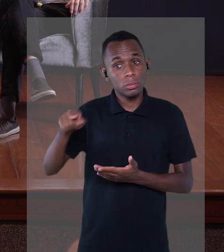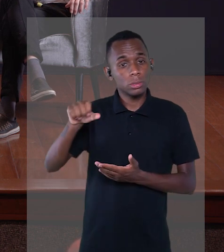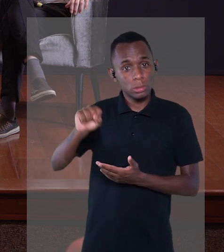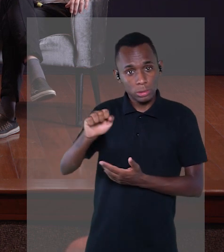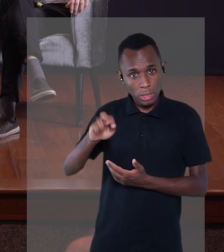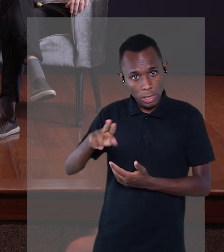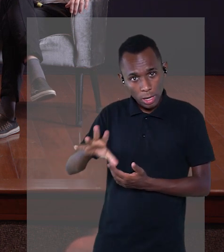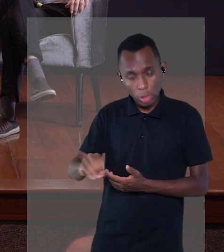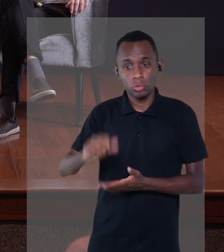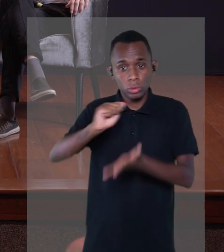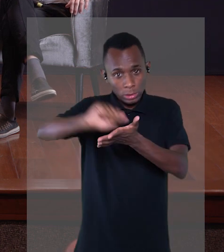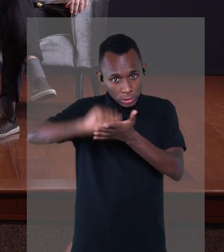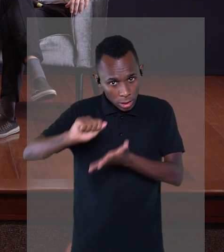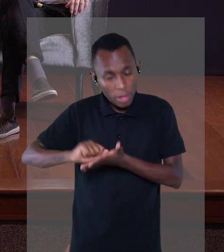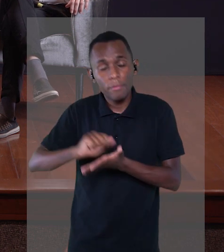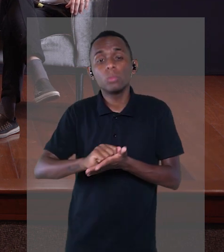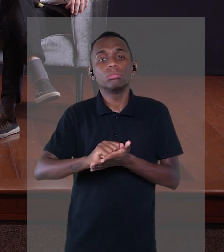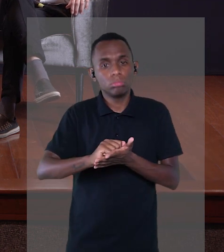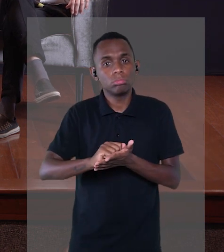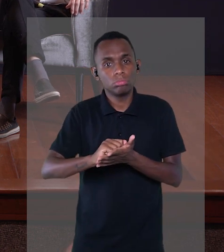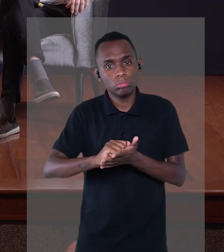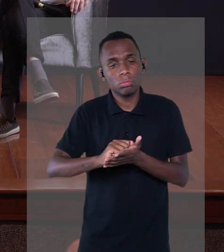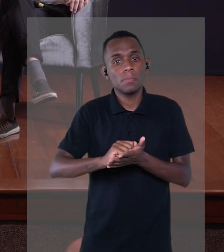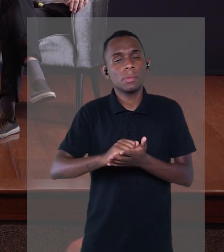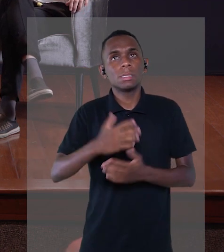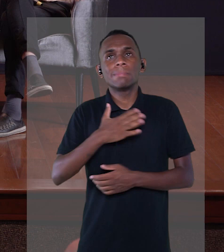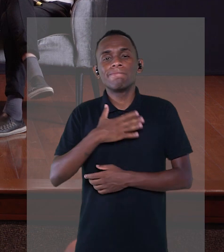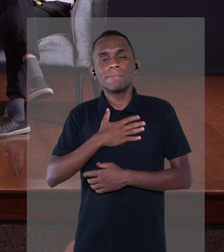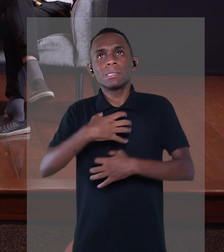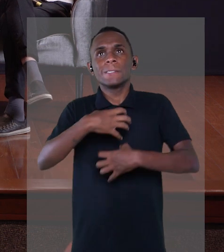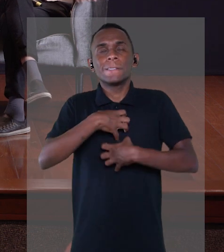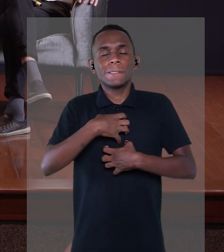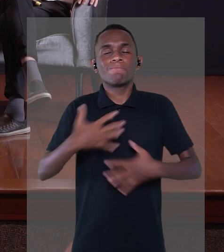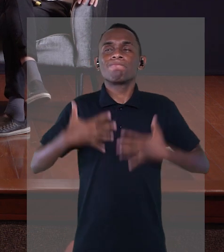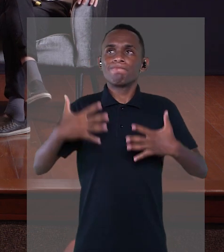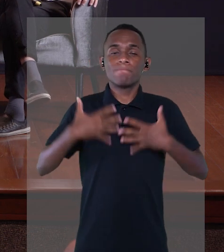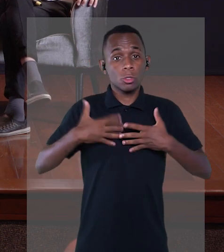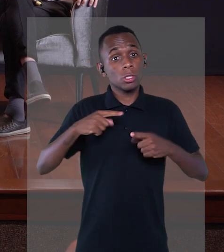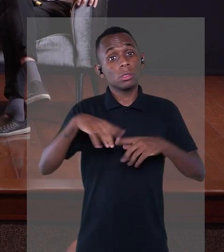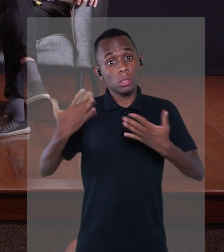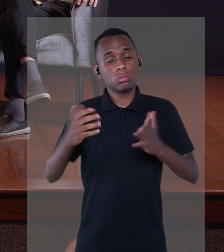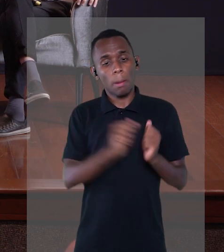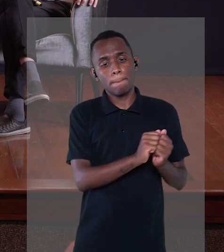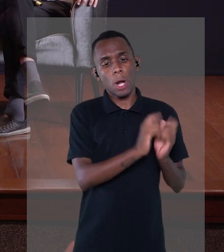Sangue, é um disco feito a 4 mãos aqui. E me deu muito prazer. E durante esse processo, Josane, eu não